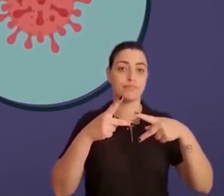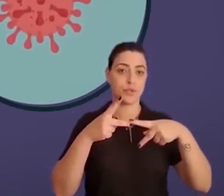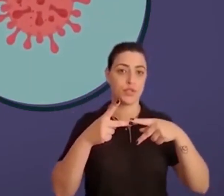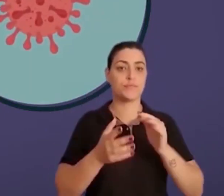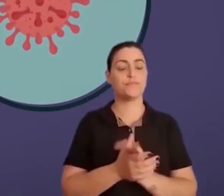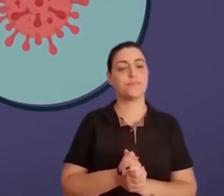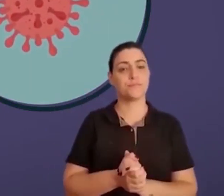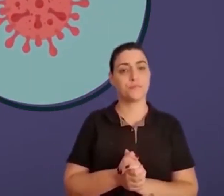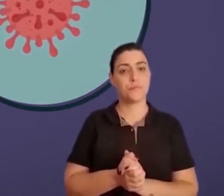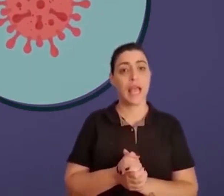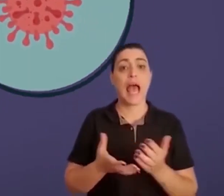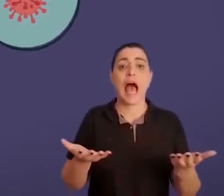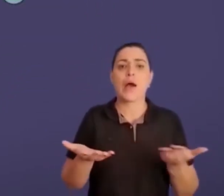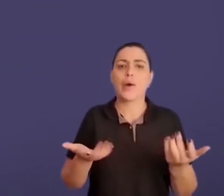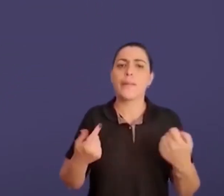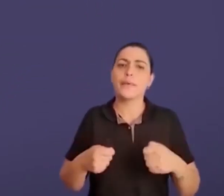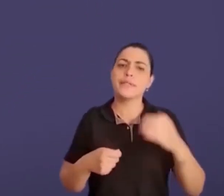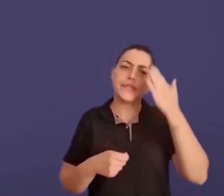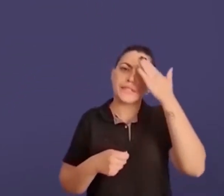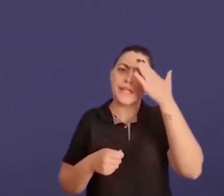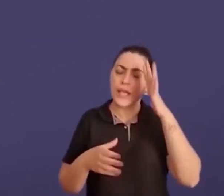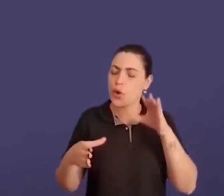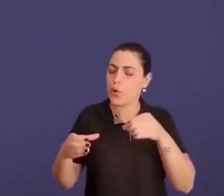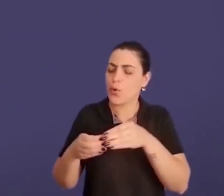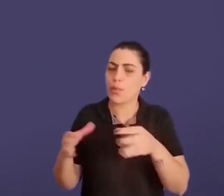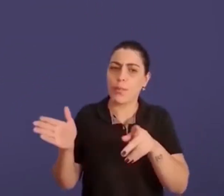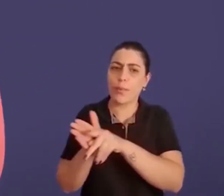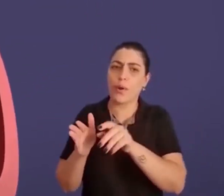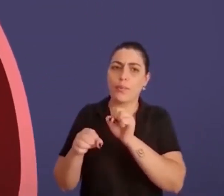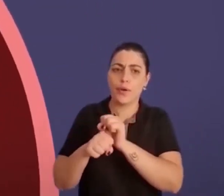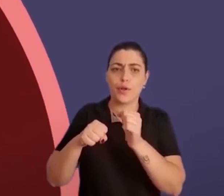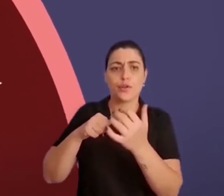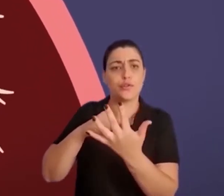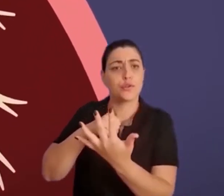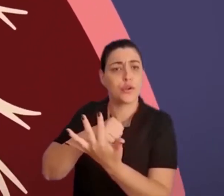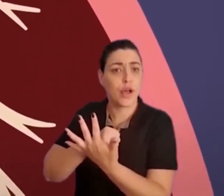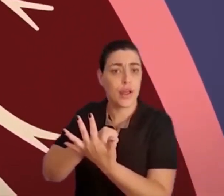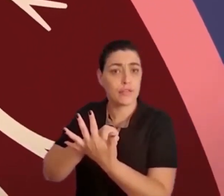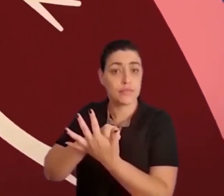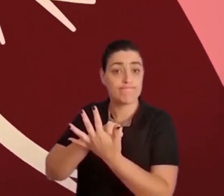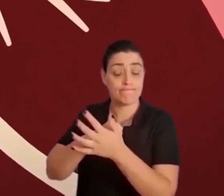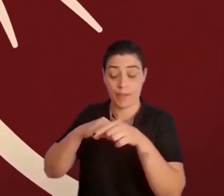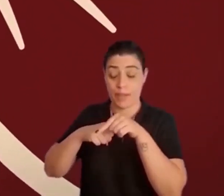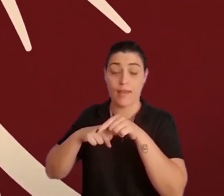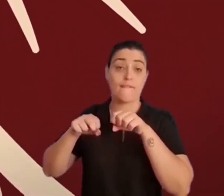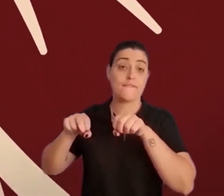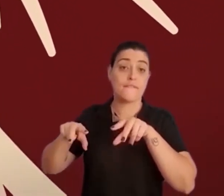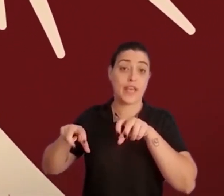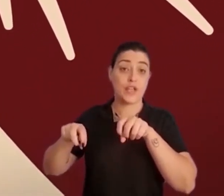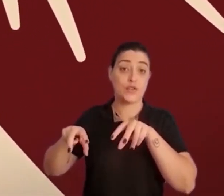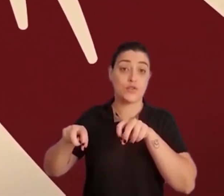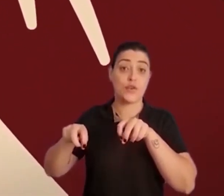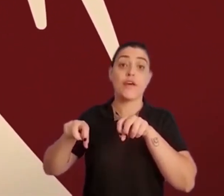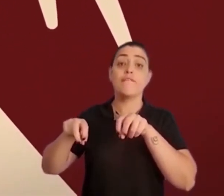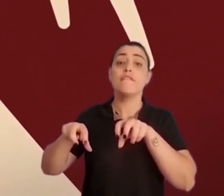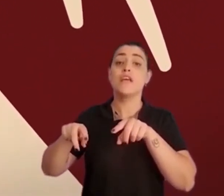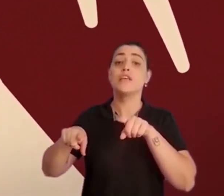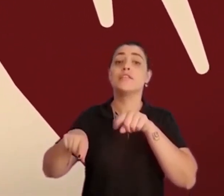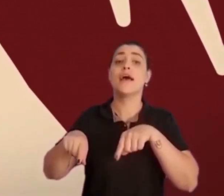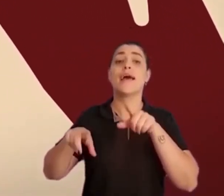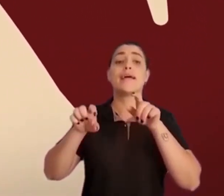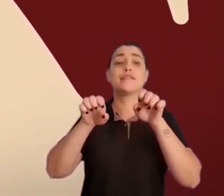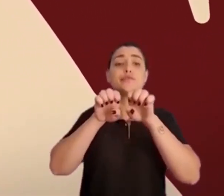que já fomos apresentados, é preciso entender como funciona o gênero ao qual o coronavírus pertence. Os vírus são uma